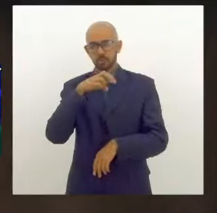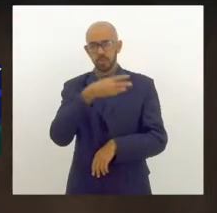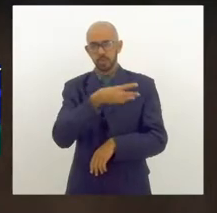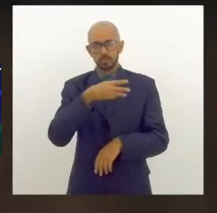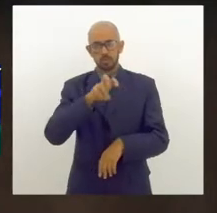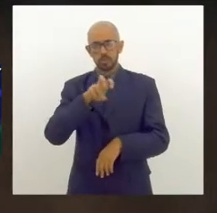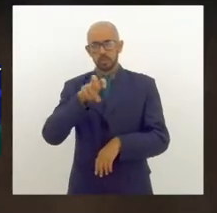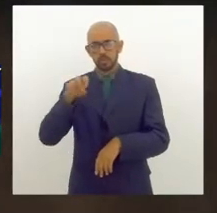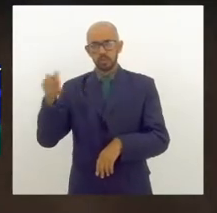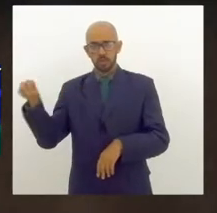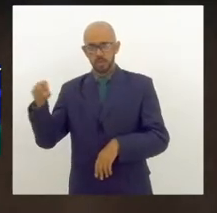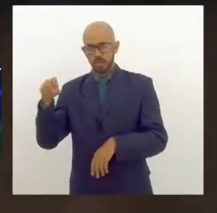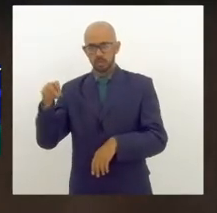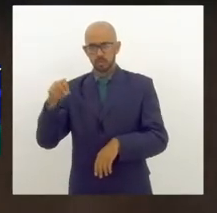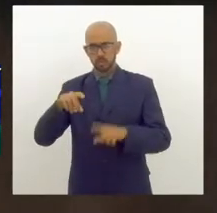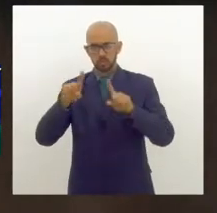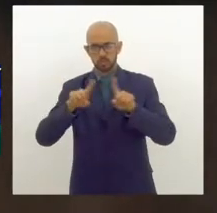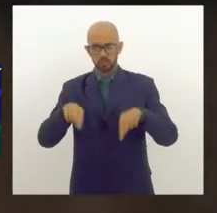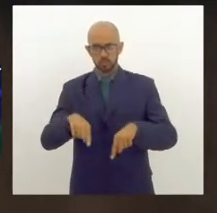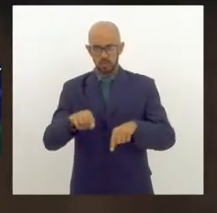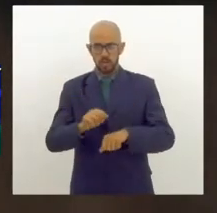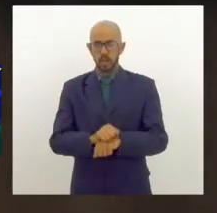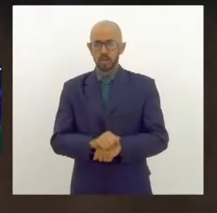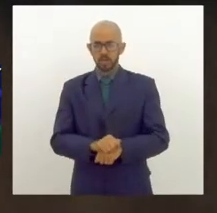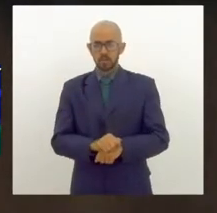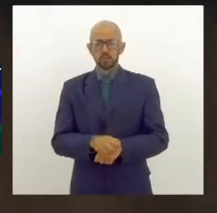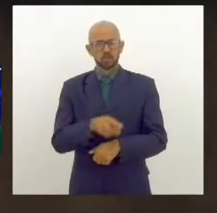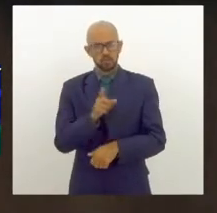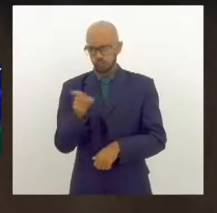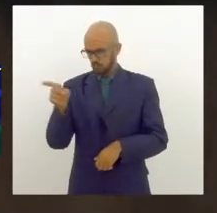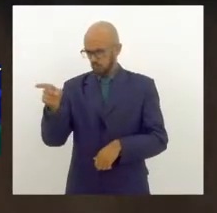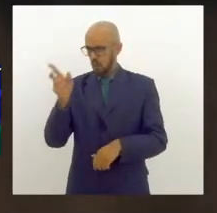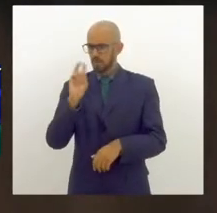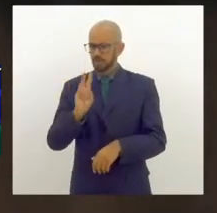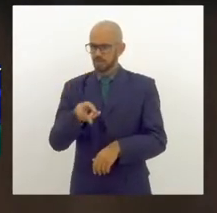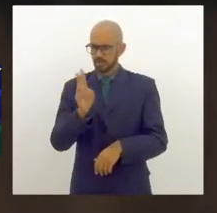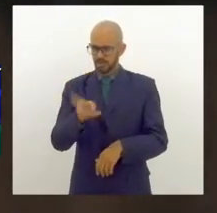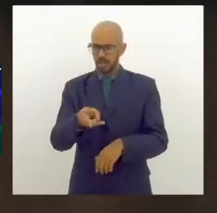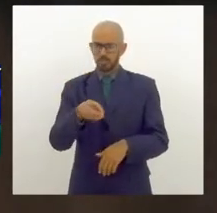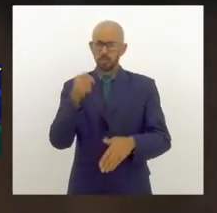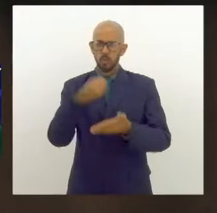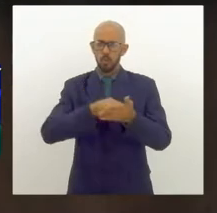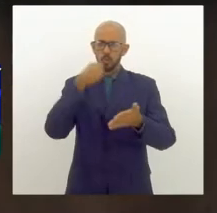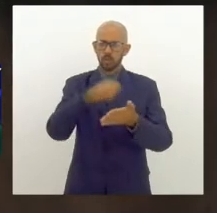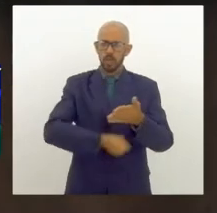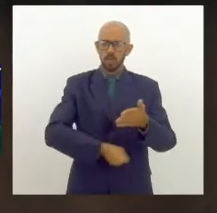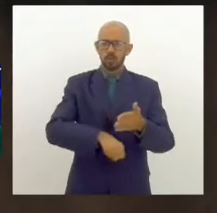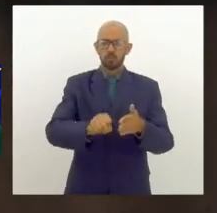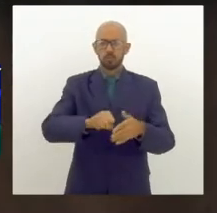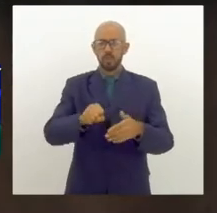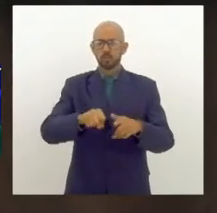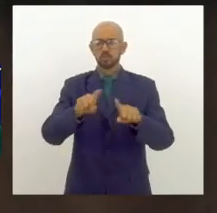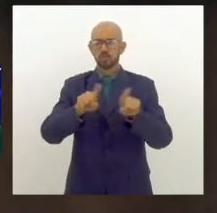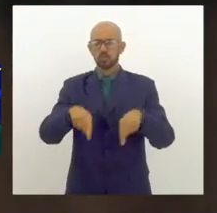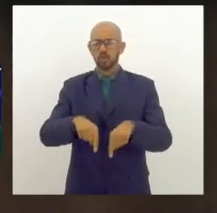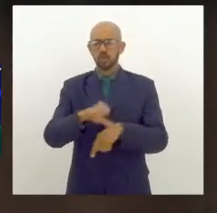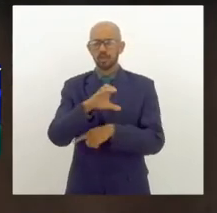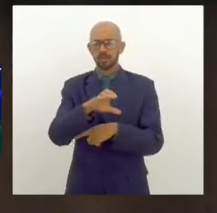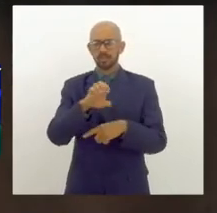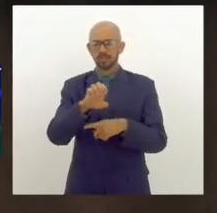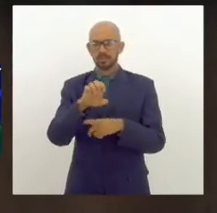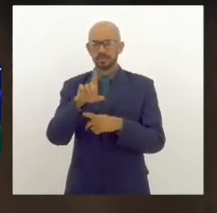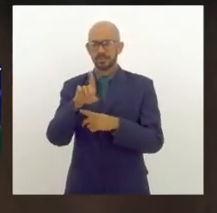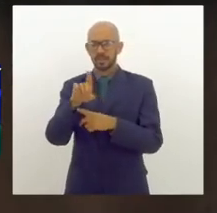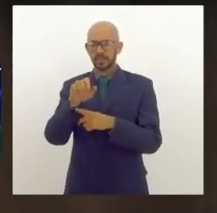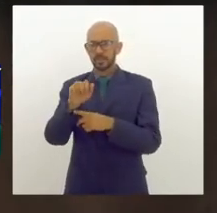dos sedaianos. Eu tenho certeza que o senhor também, sempre ao meu lado, lutando pelos sedaianos. Então, quanto antes o senhor puder, a gente botar